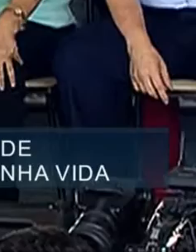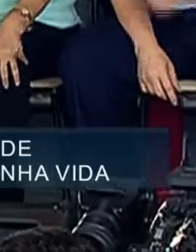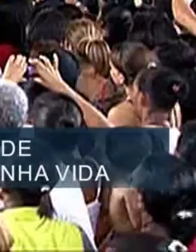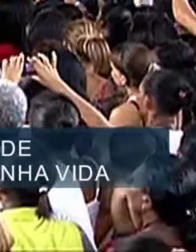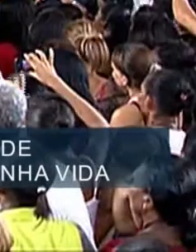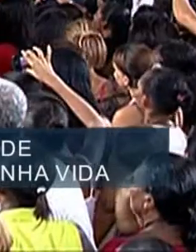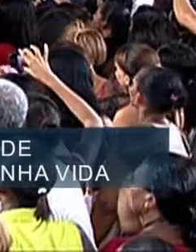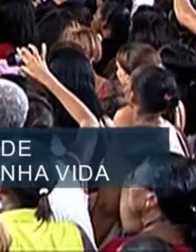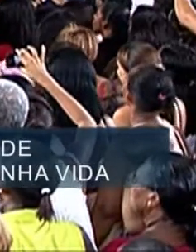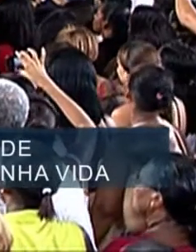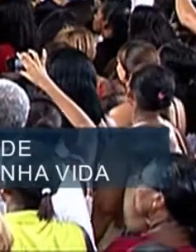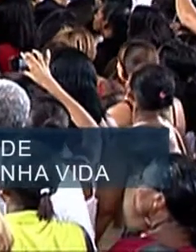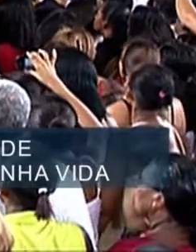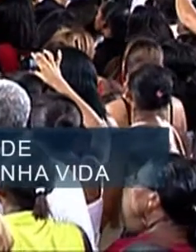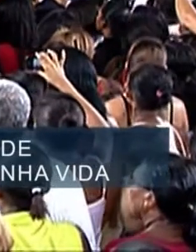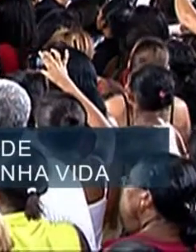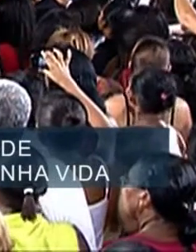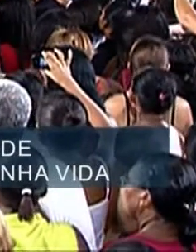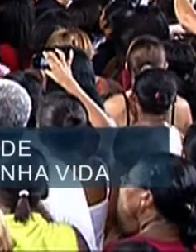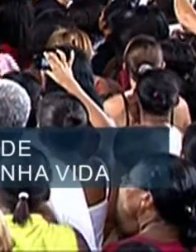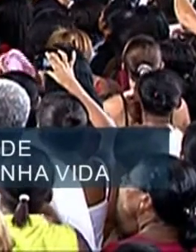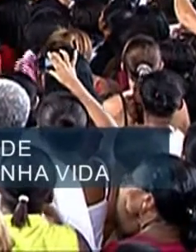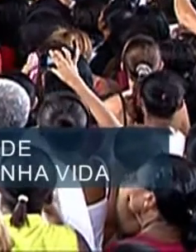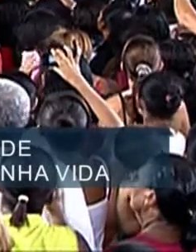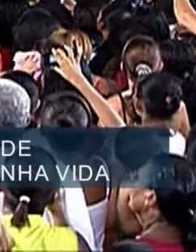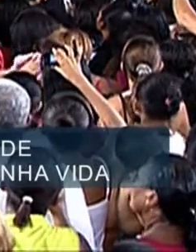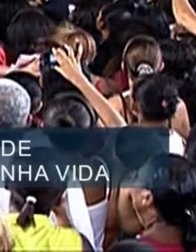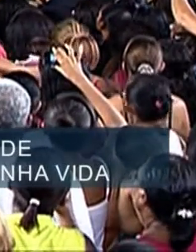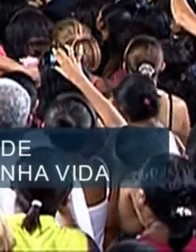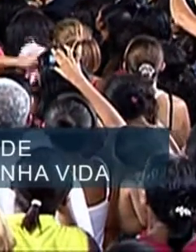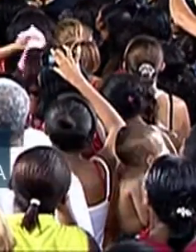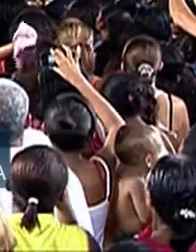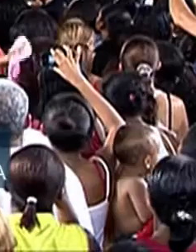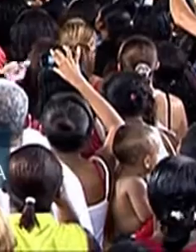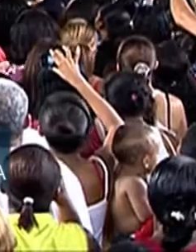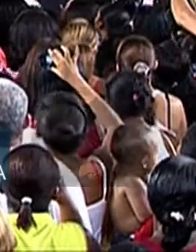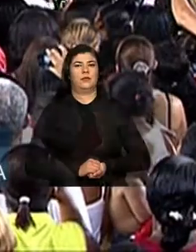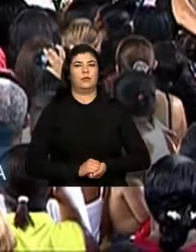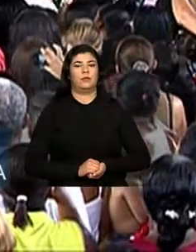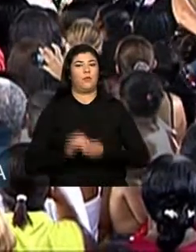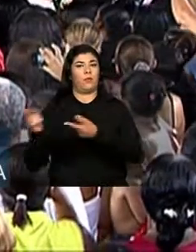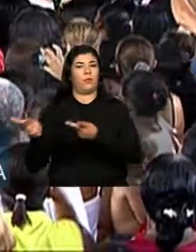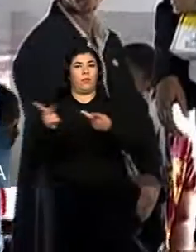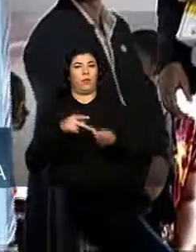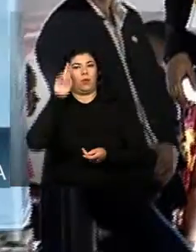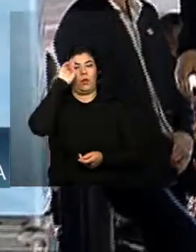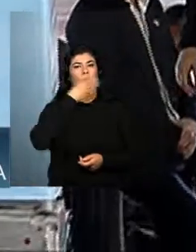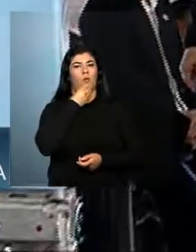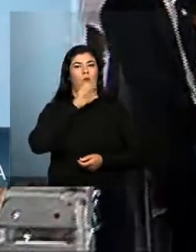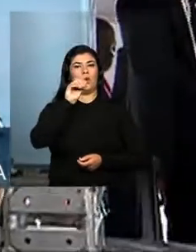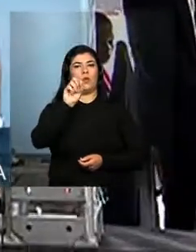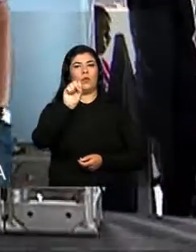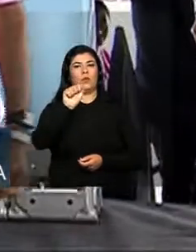E neste momento convidamos o senhor Oséias Costa dos Santos e família para receberem as chaves das